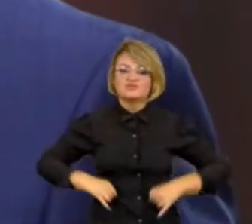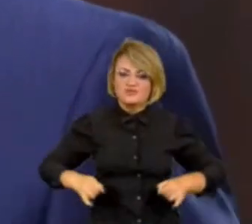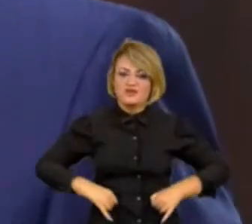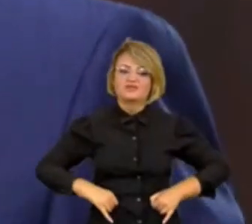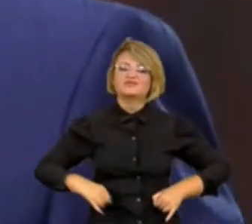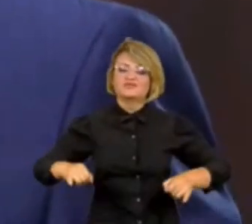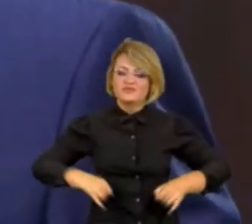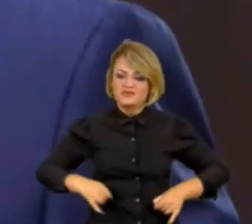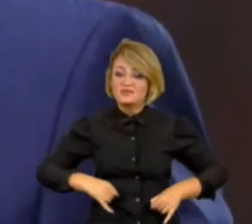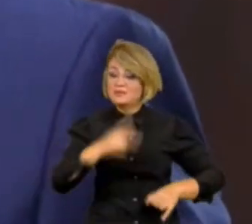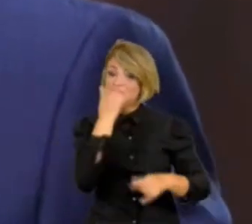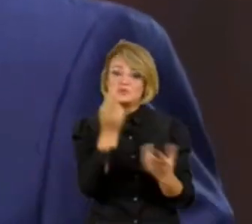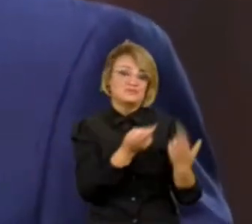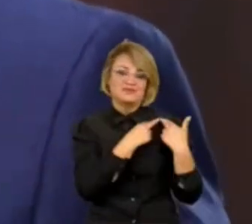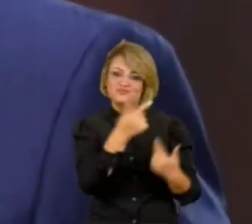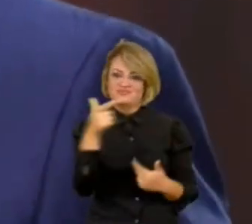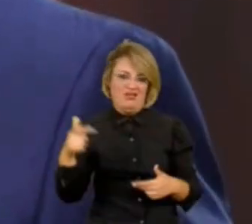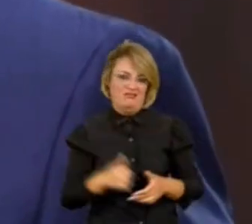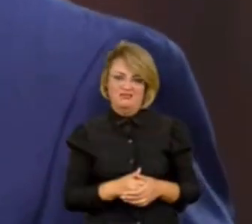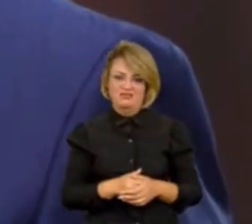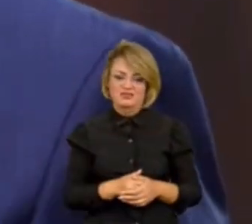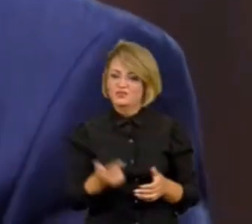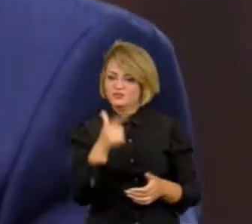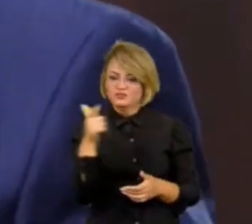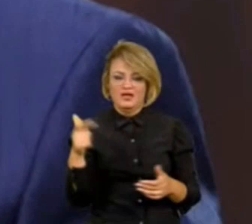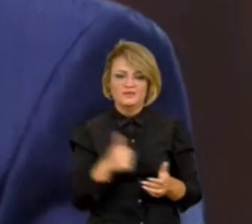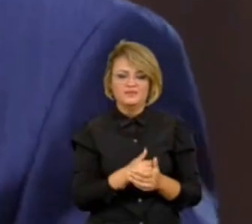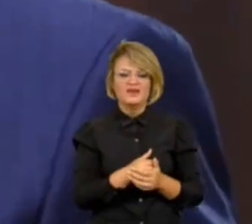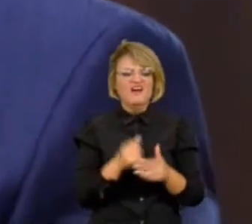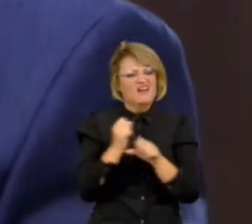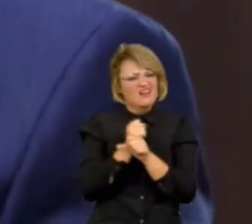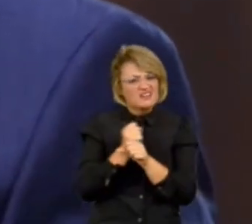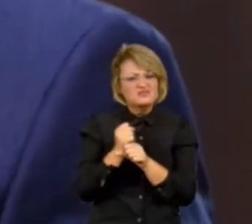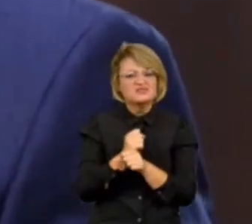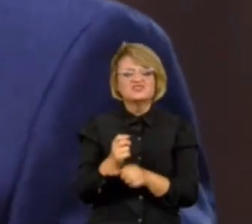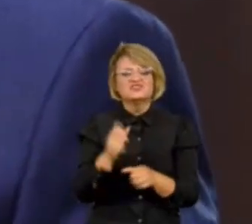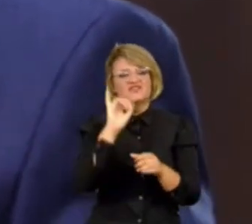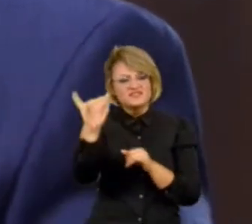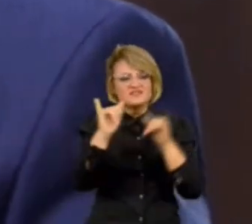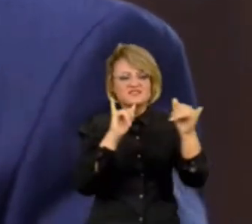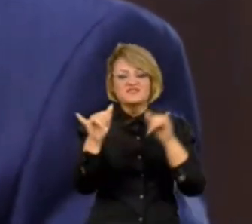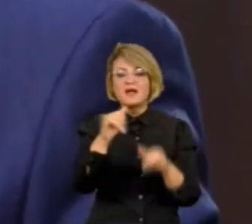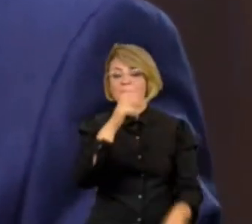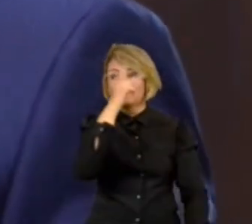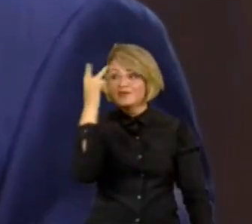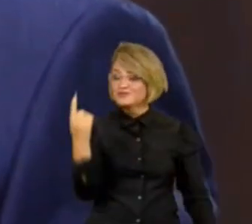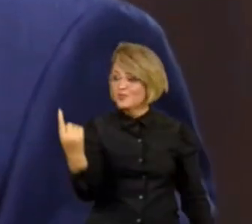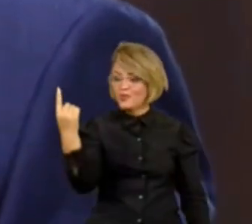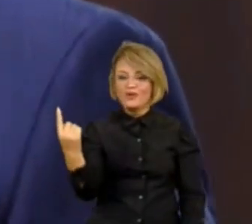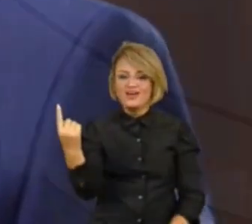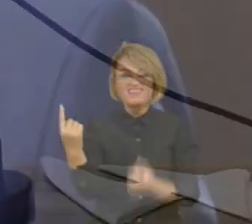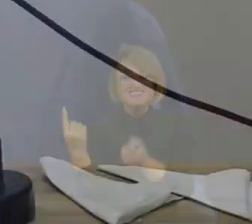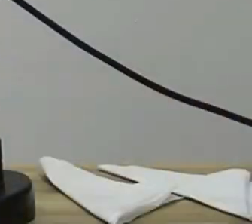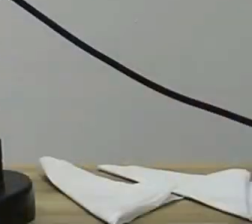humano. Há muito tempo nós temos dito que o ser humano é a única espécie animal do planeta Terra capaz de se